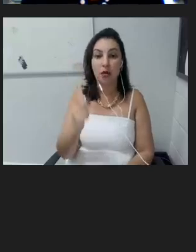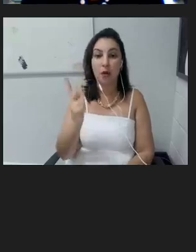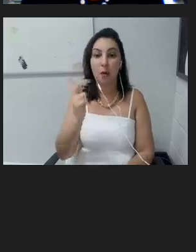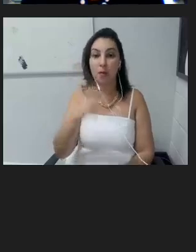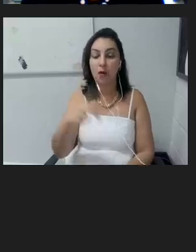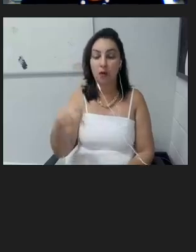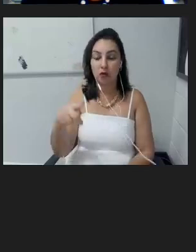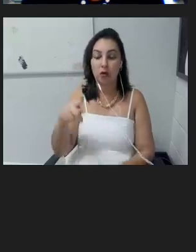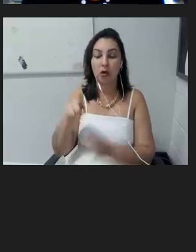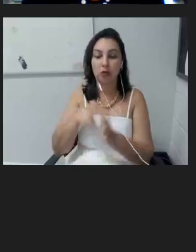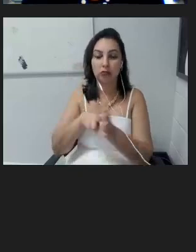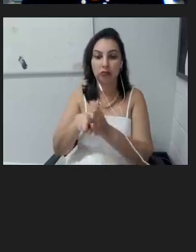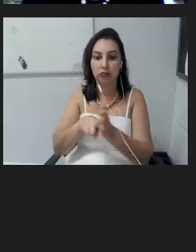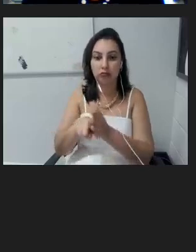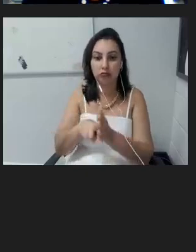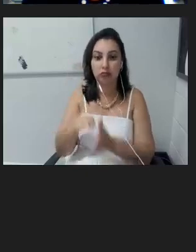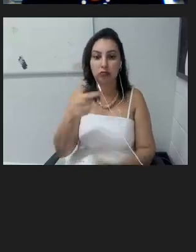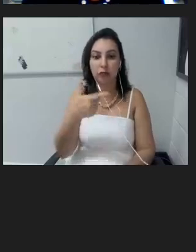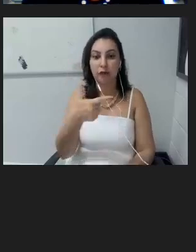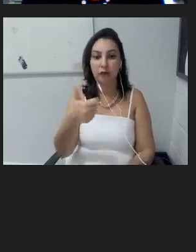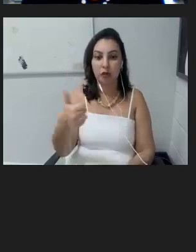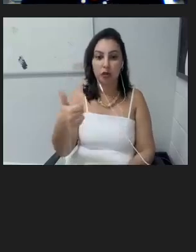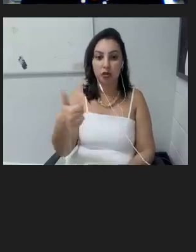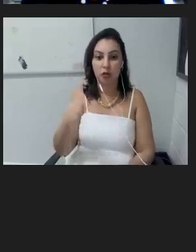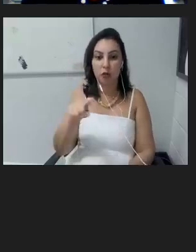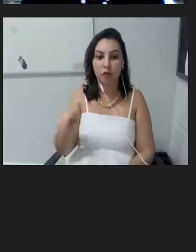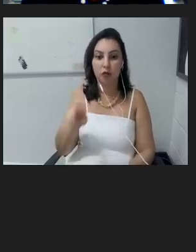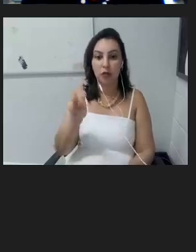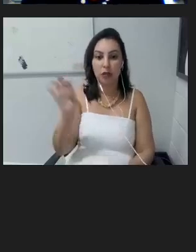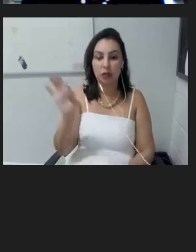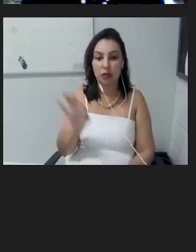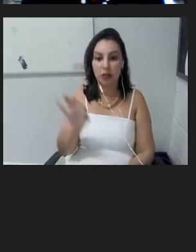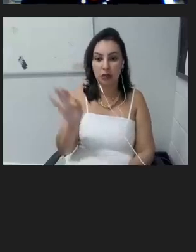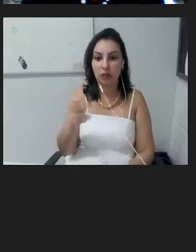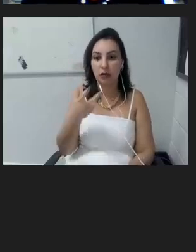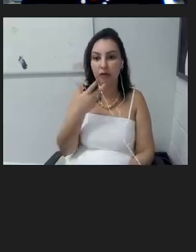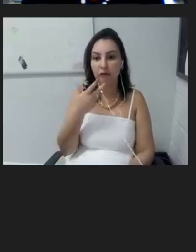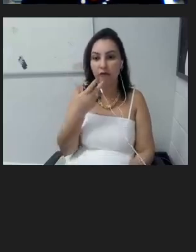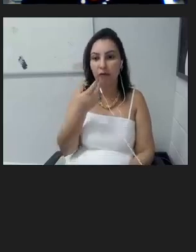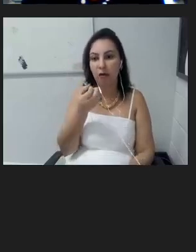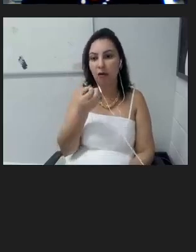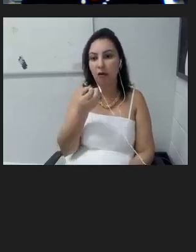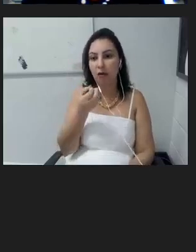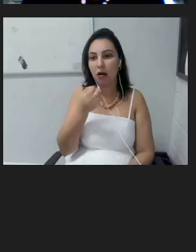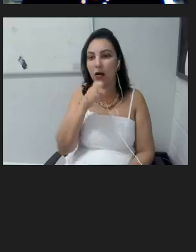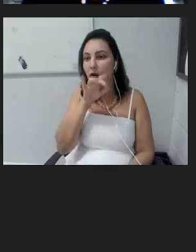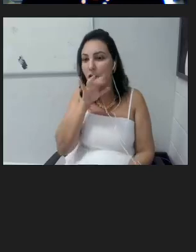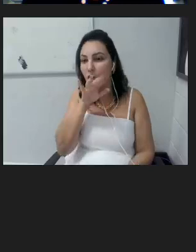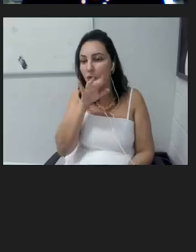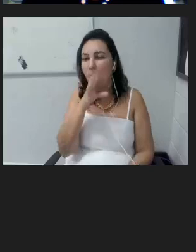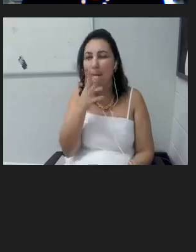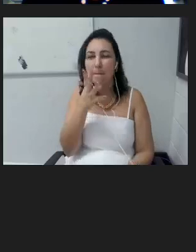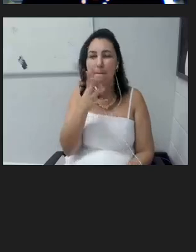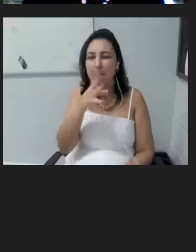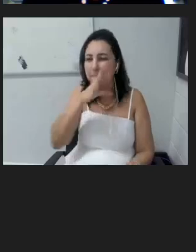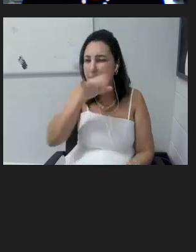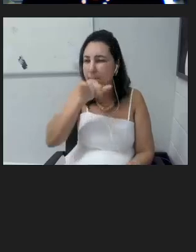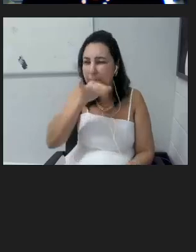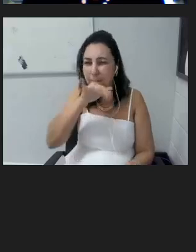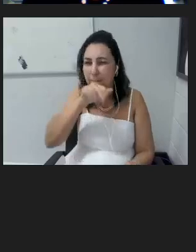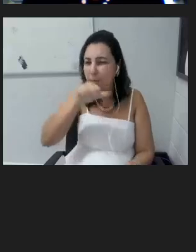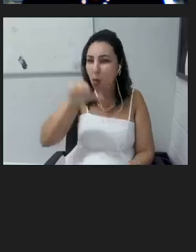está ruim ou muito ruim. É um aumento de quase 10 pontos entre 2021